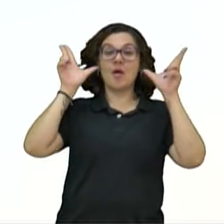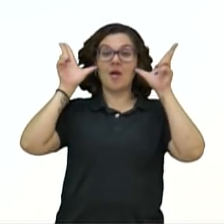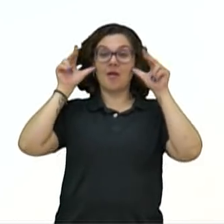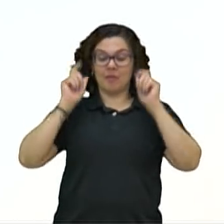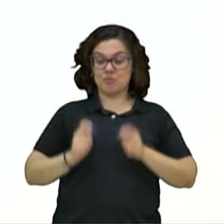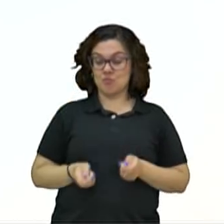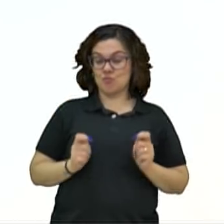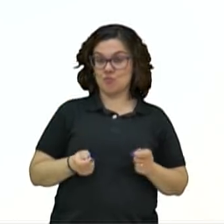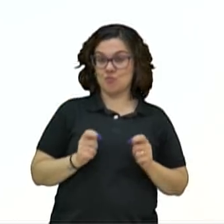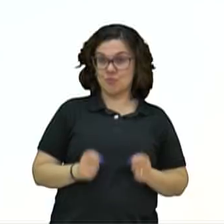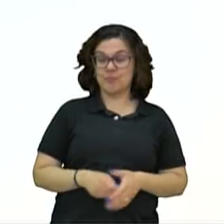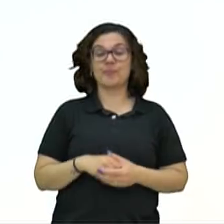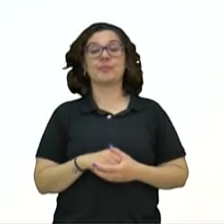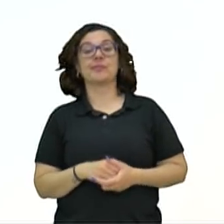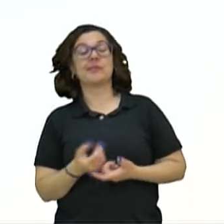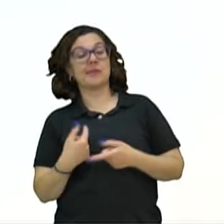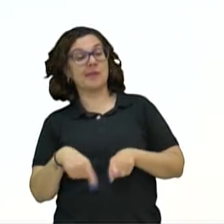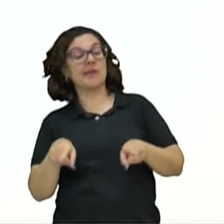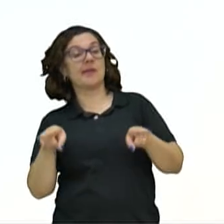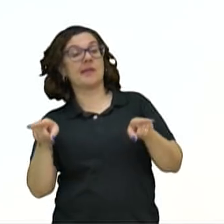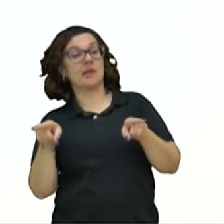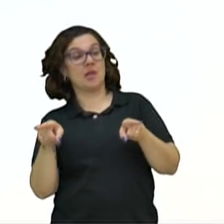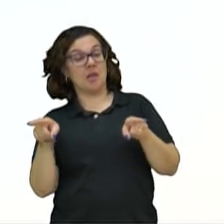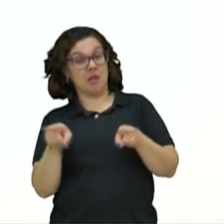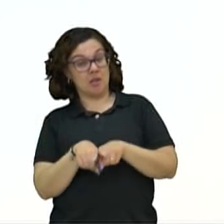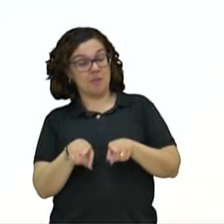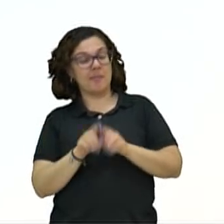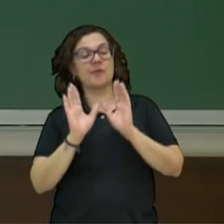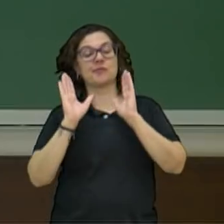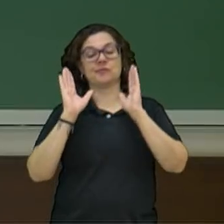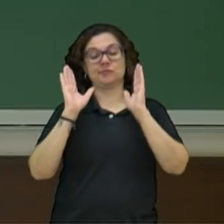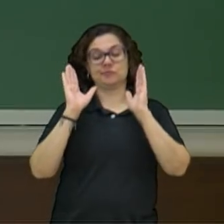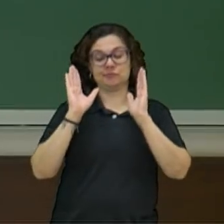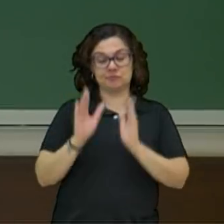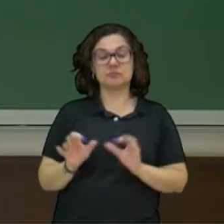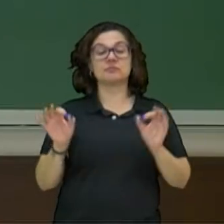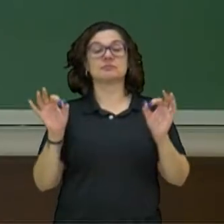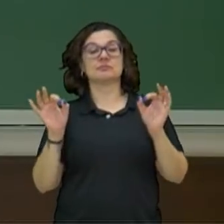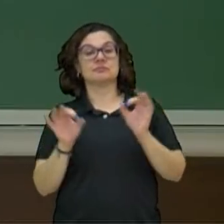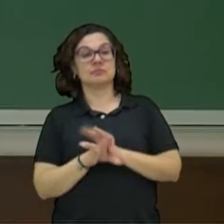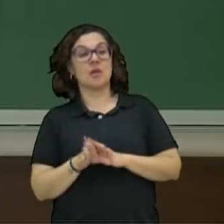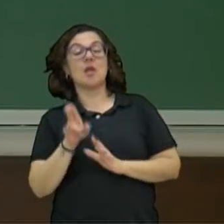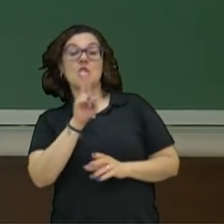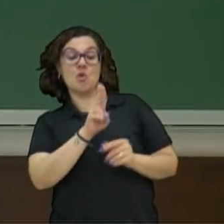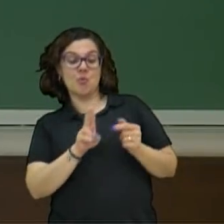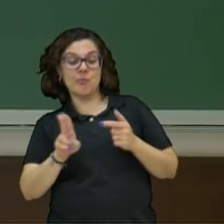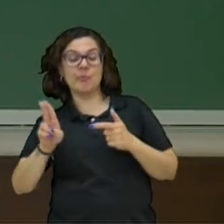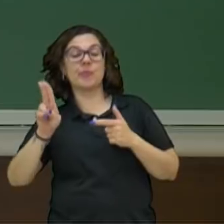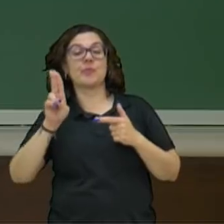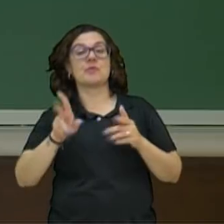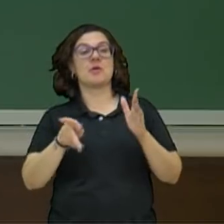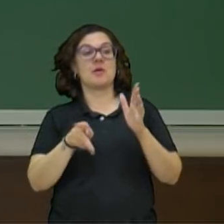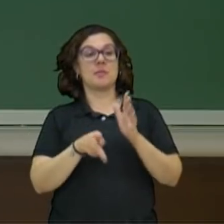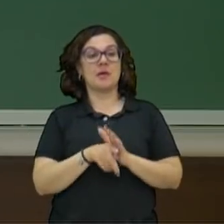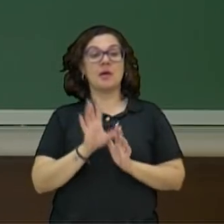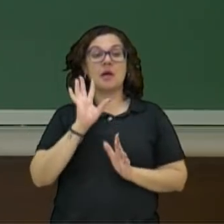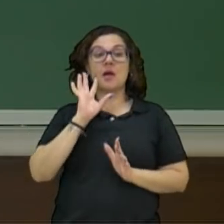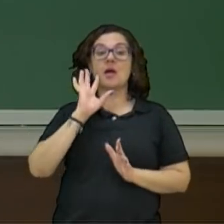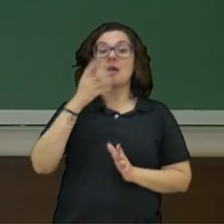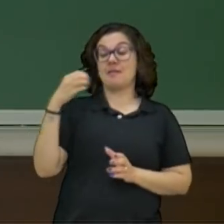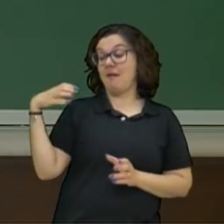tá? E os anticorpos que já estão disponíveis ali, então, eles vão ajudar a pessoa em situações